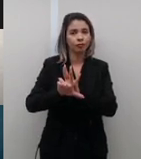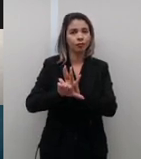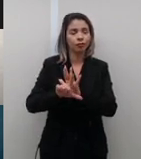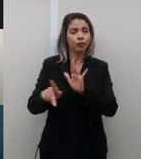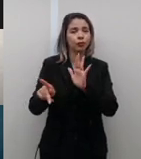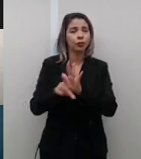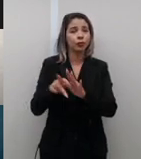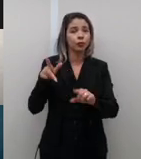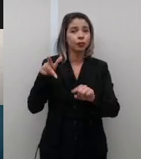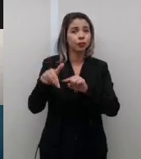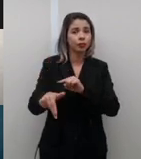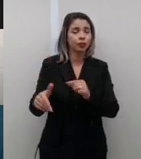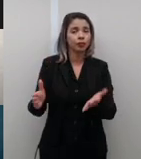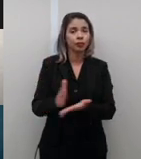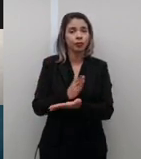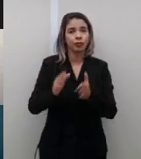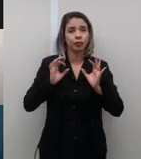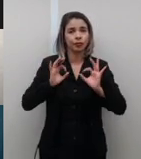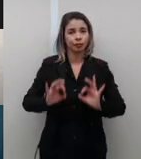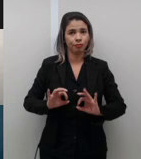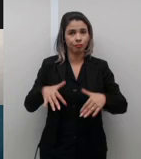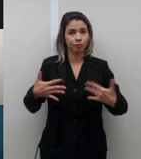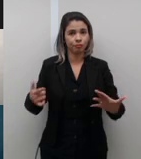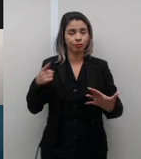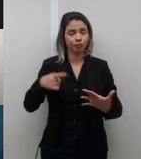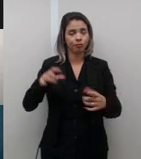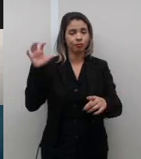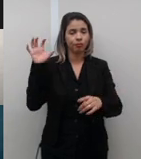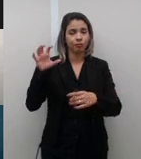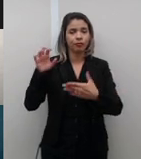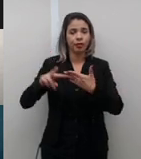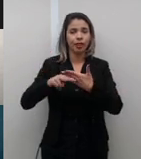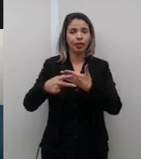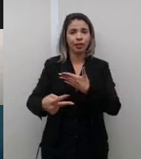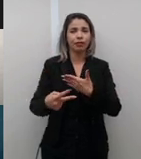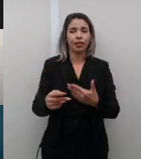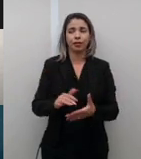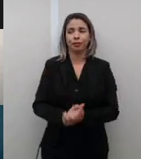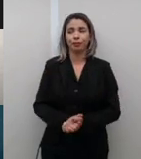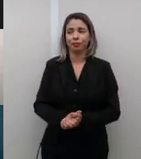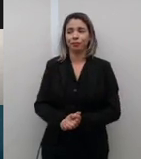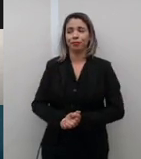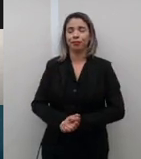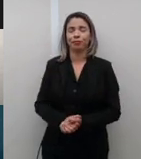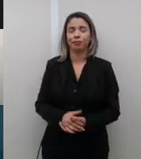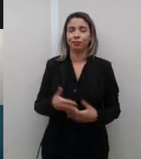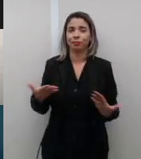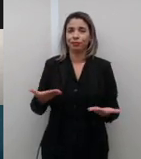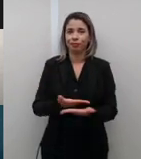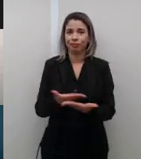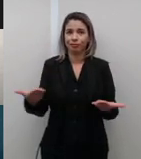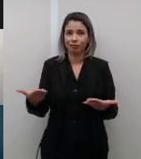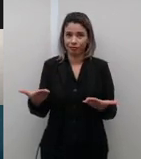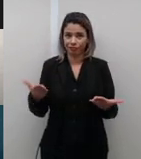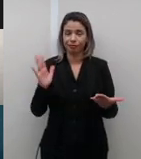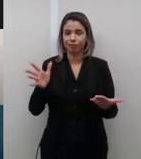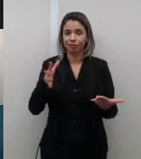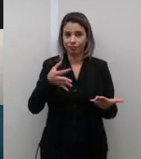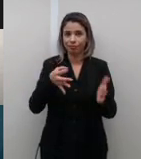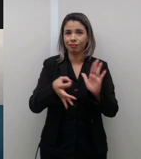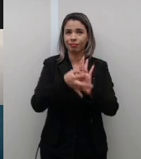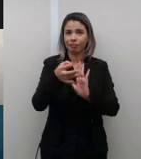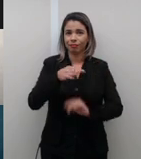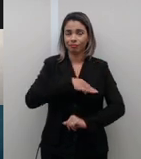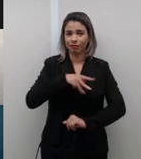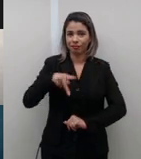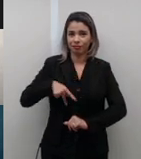ímprobos, sendo que tal decisão repercute diretamente sobre o caso vertente, assim vai. Muito bem, ouvido o Ministério Público, eu voto, passo